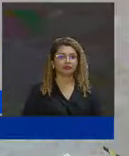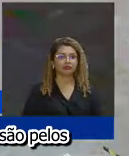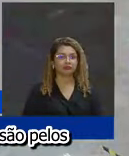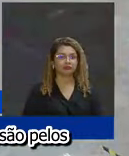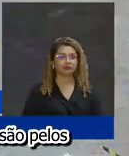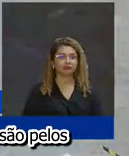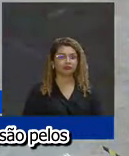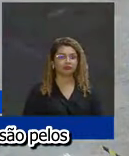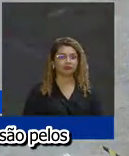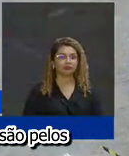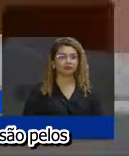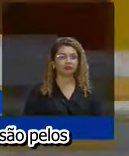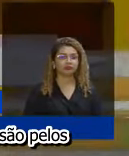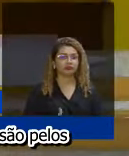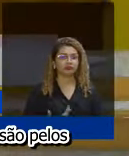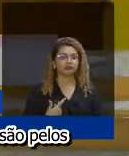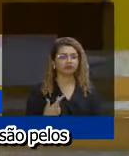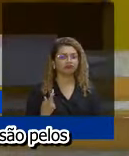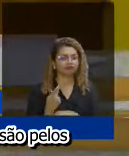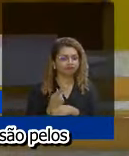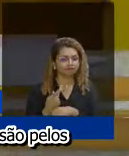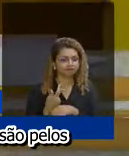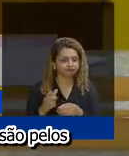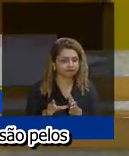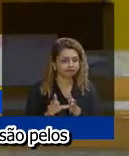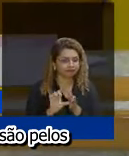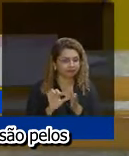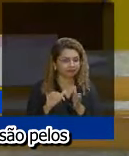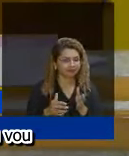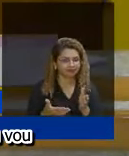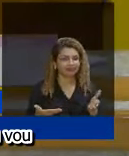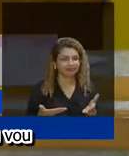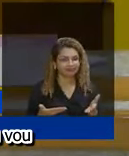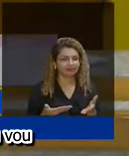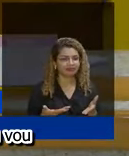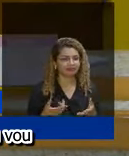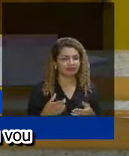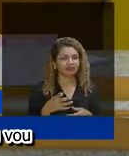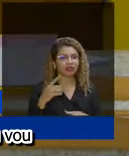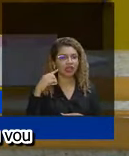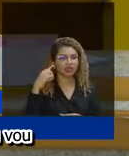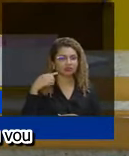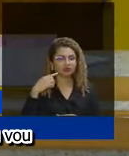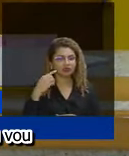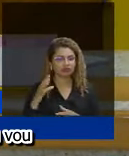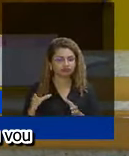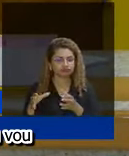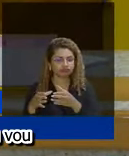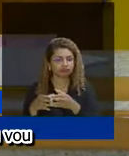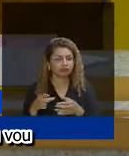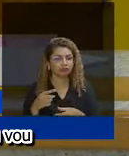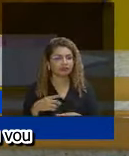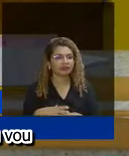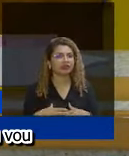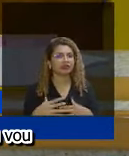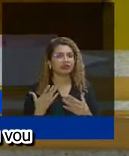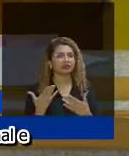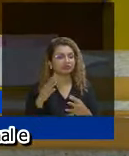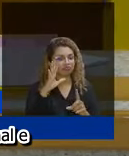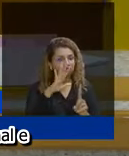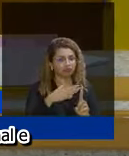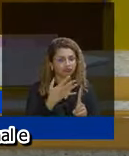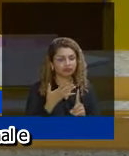divergência, prossiga. Eu fui procurado um pouquinho antes da sessão. Foco no desembargador Carmo Antônio. E aí, em homenagem a eles, eu